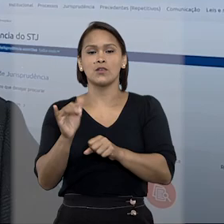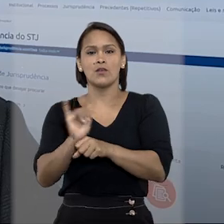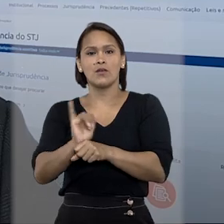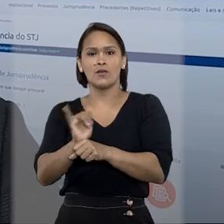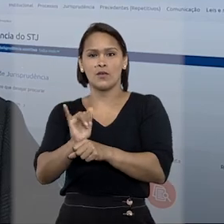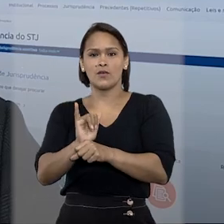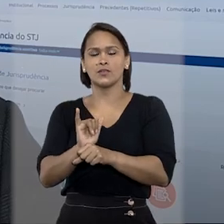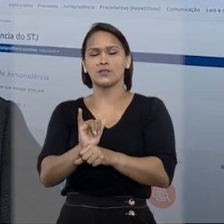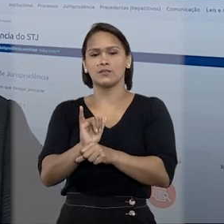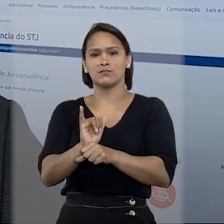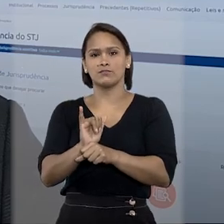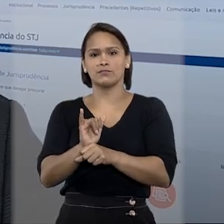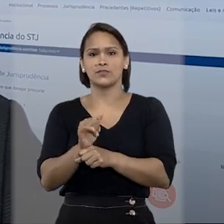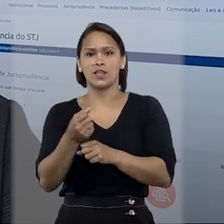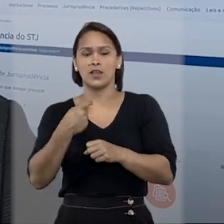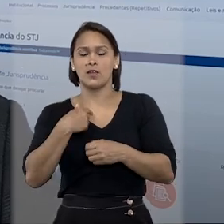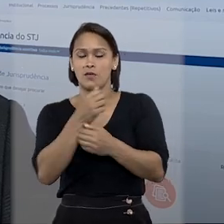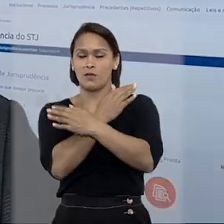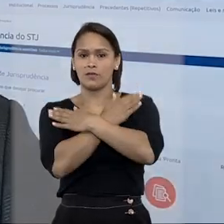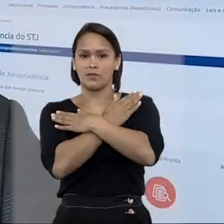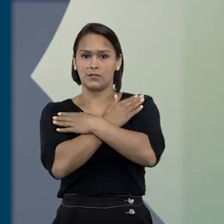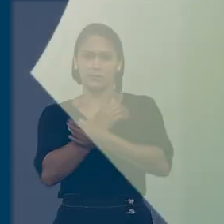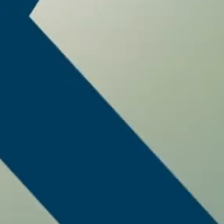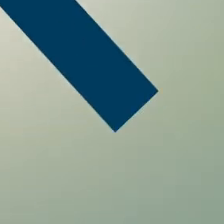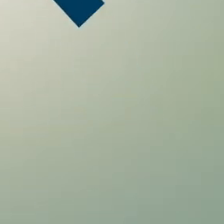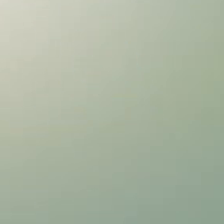nosso canal no YouTube. Um grande abraço!